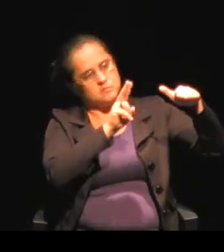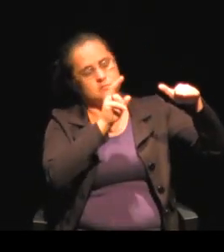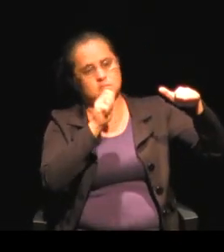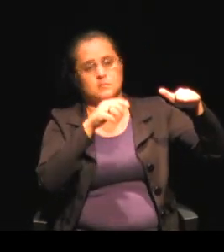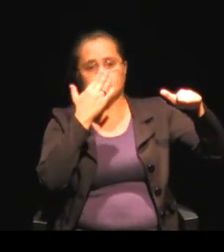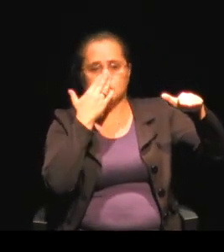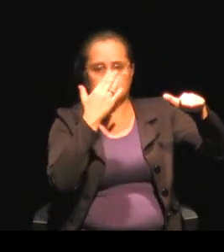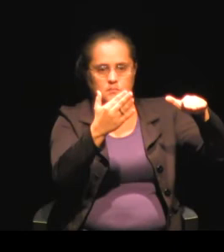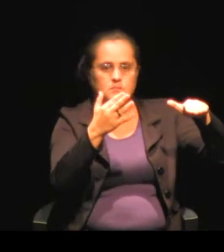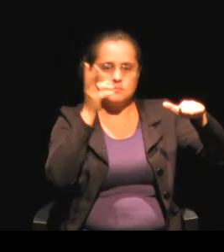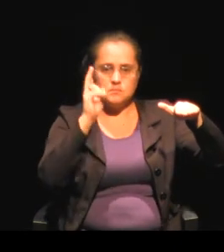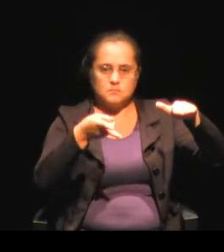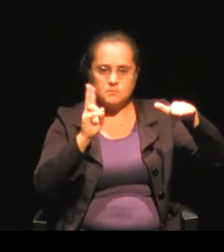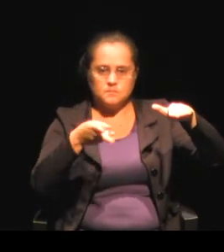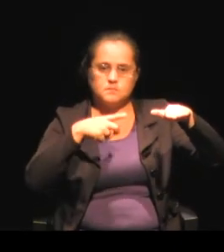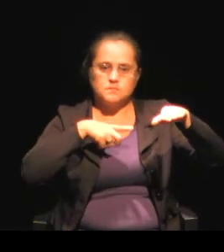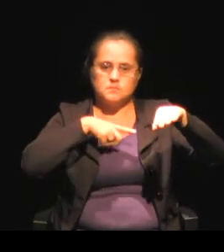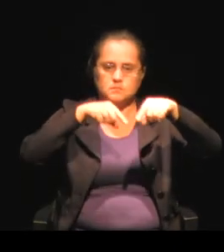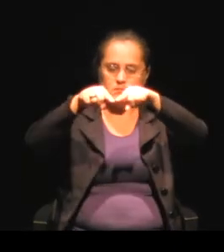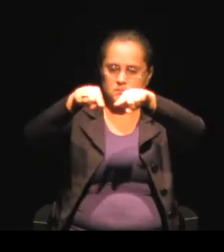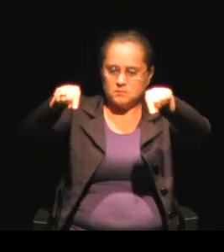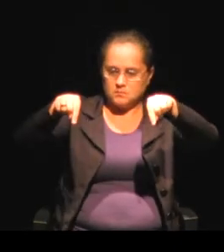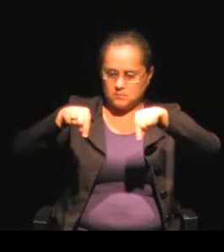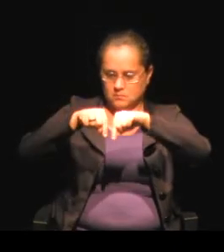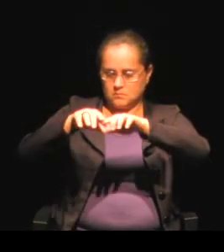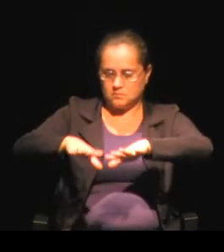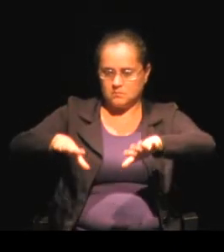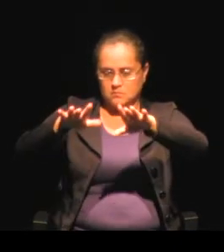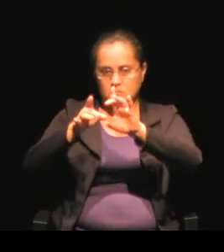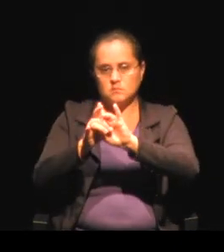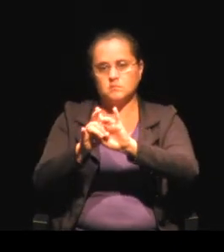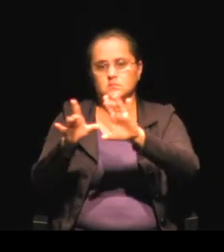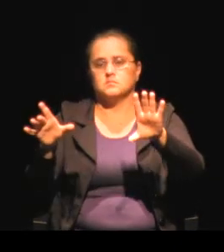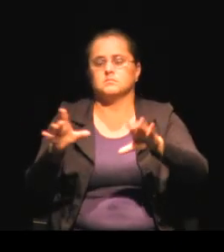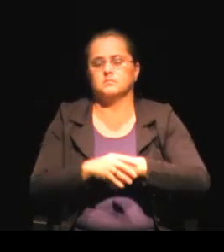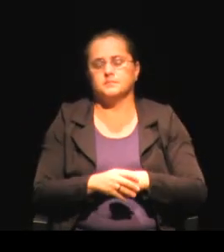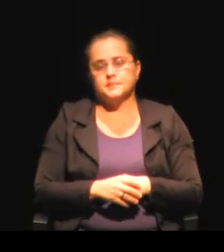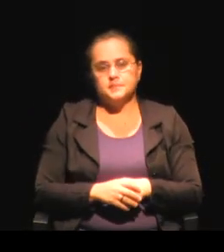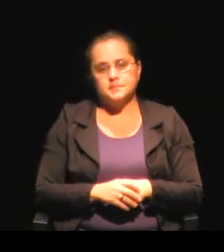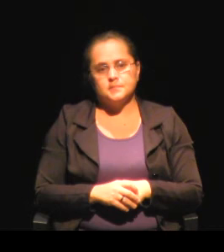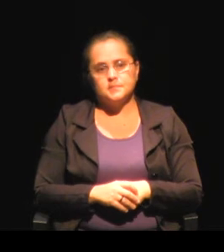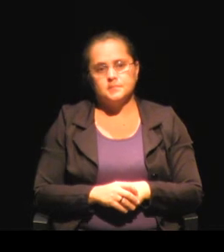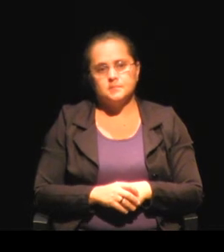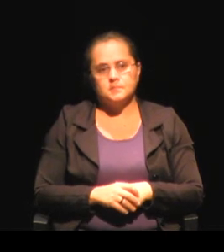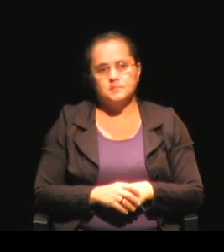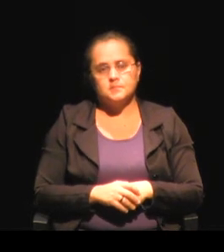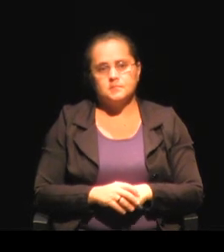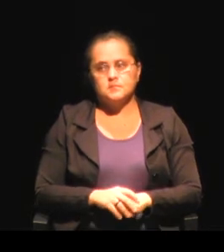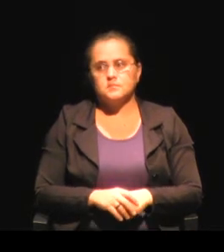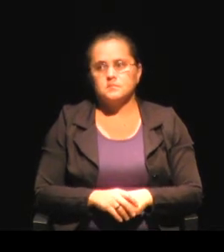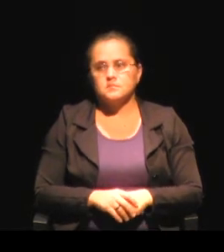nas missões. E encontrou isso, olha, eram as ruínas tomadas pelo mato, com esculturas no chão, com peças,